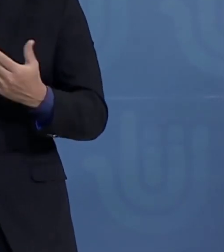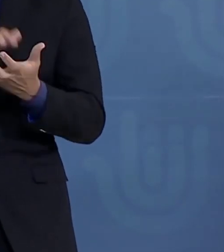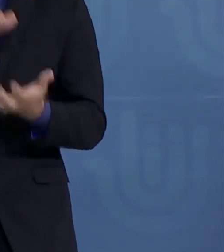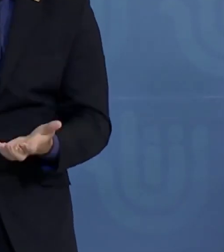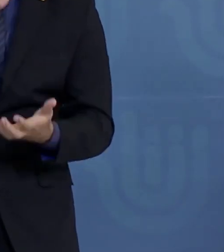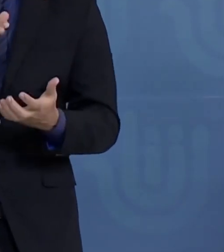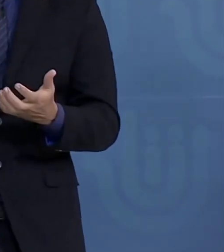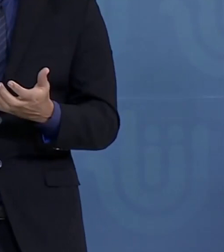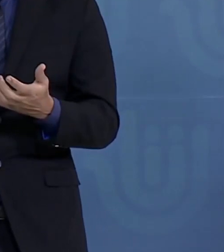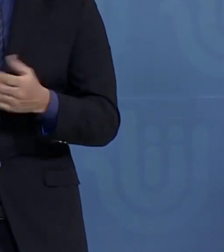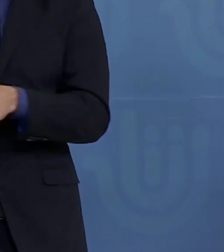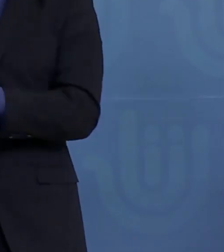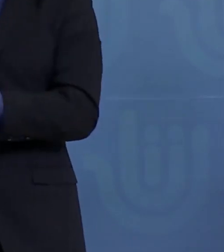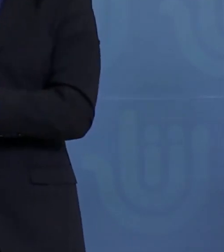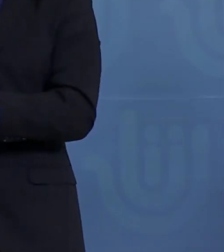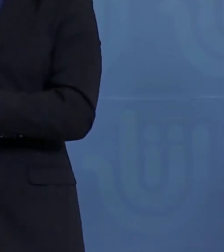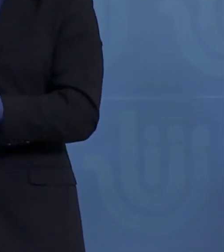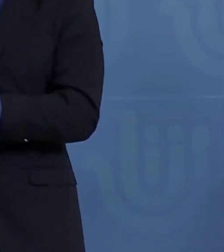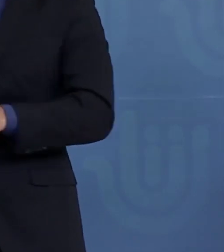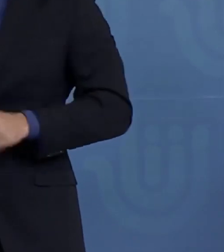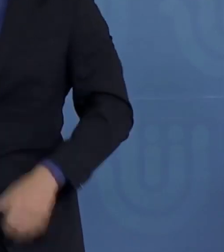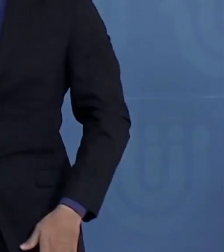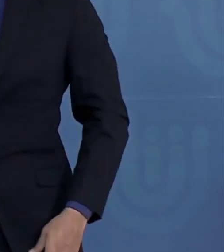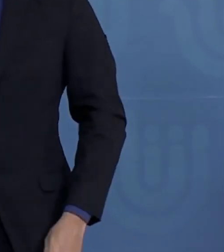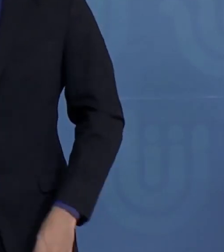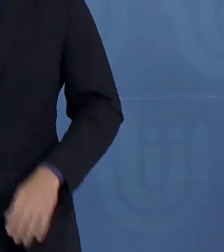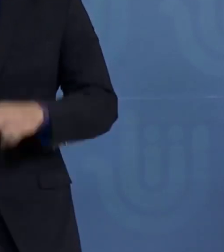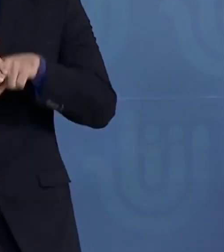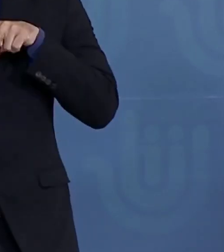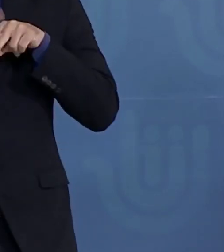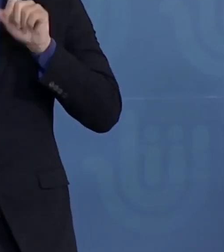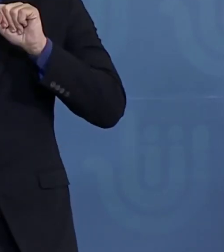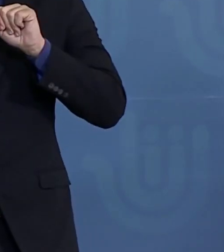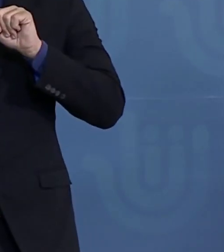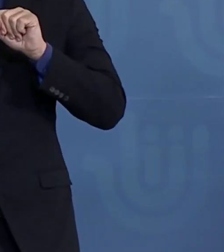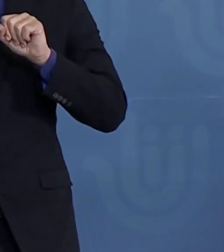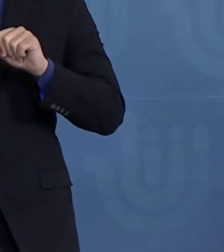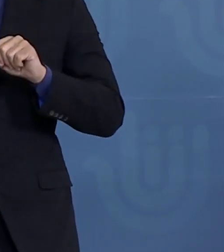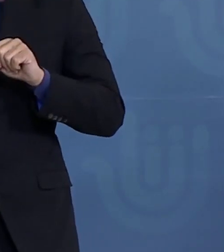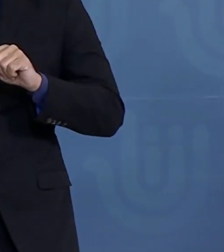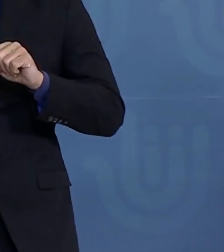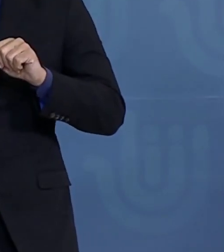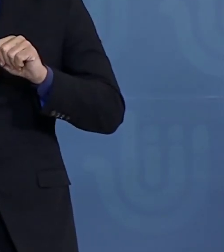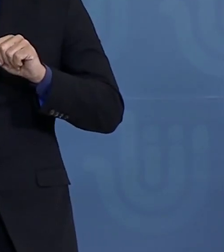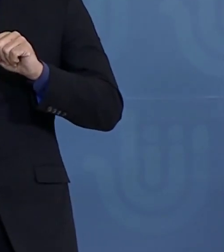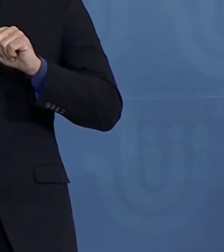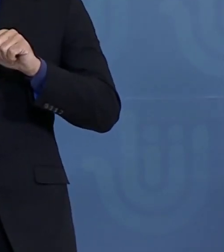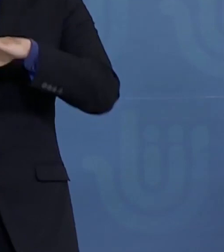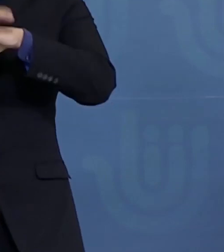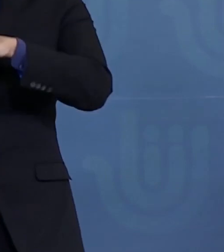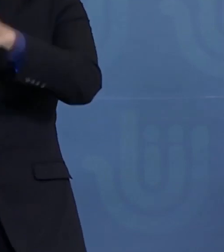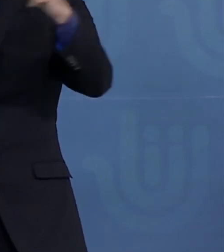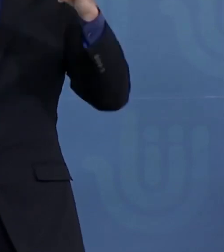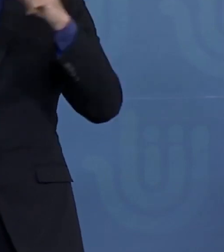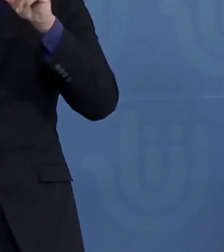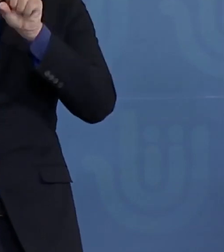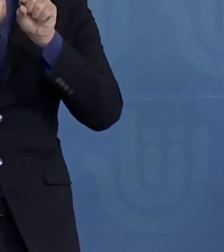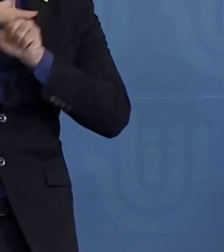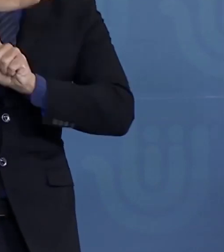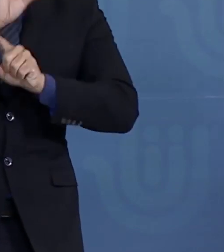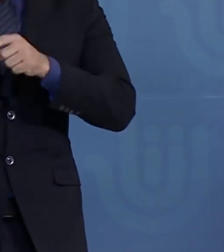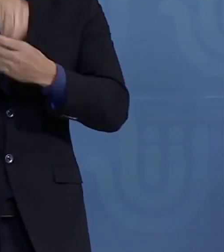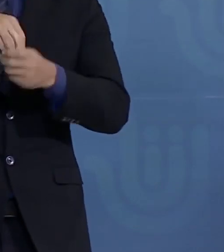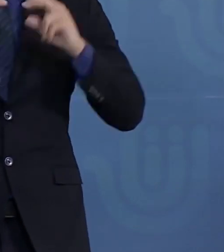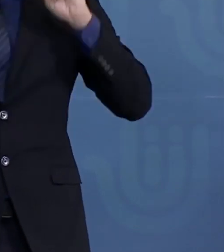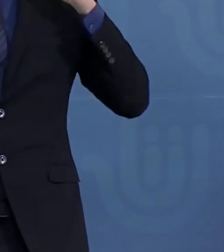né, sem proteção, né? E isso foi feito de forma espontânea pela sociedade. Está dentro do ser